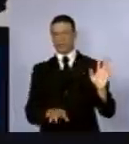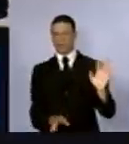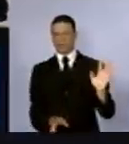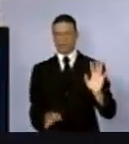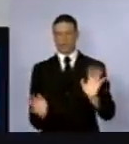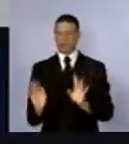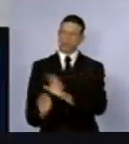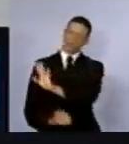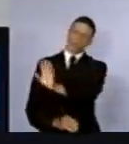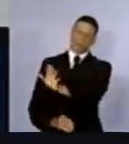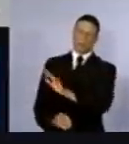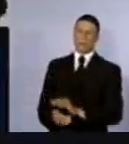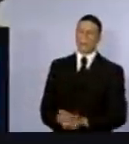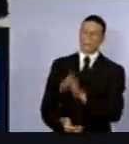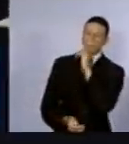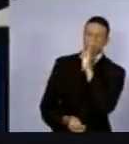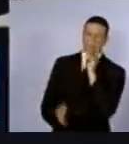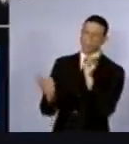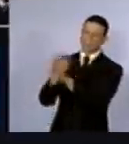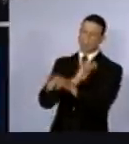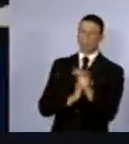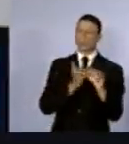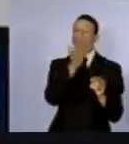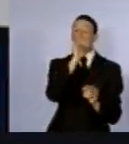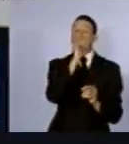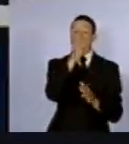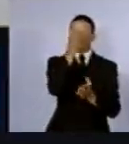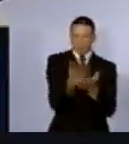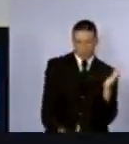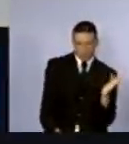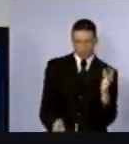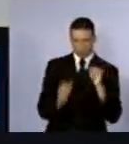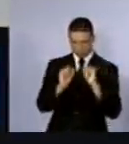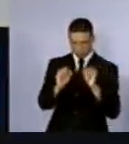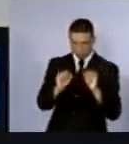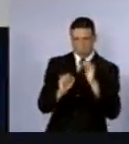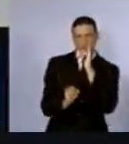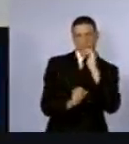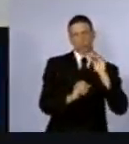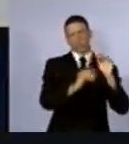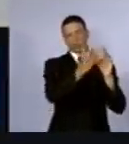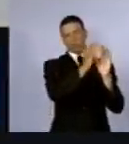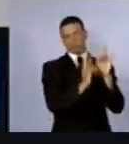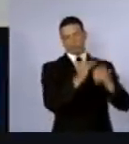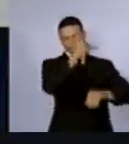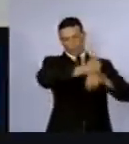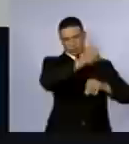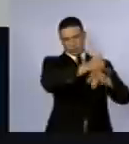e podem, enfim, a perda de energia por esse efeito que atinge